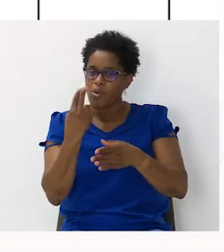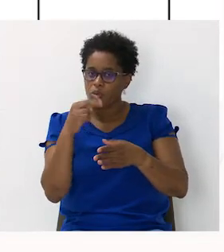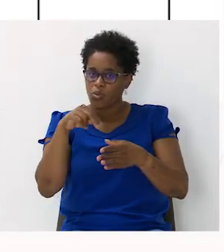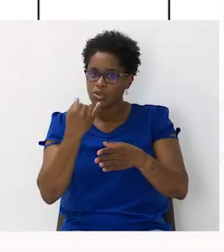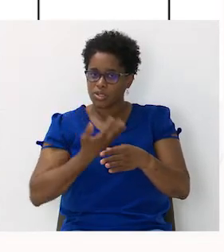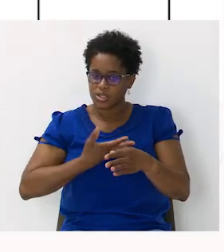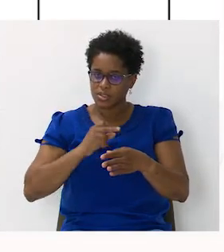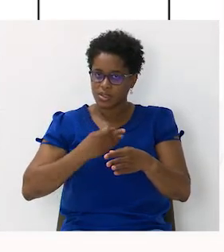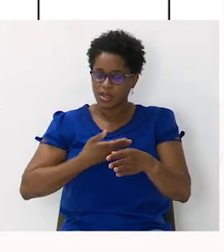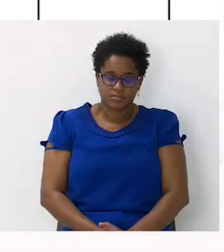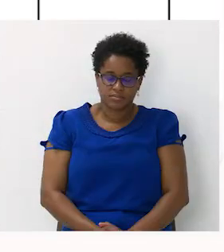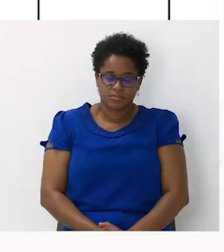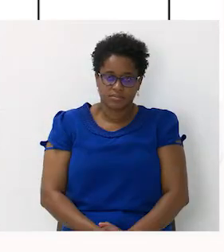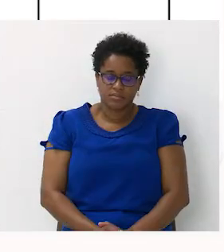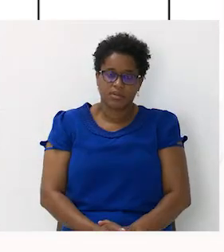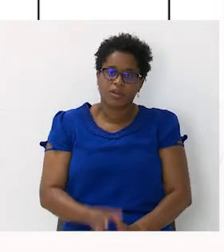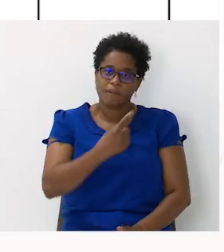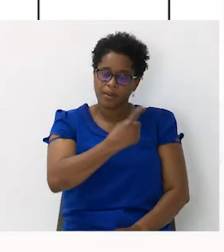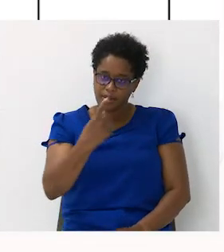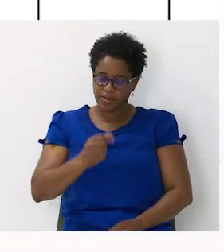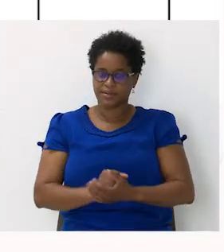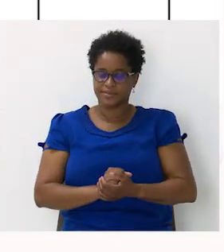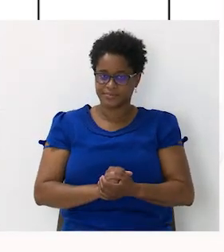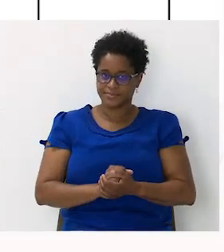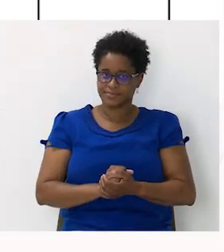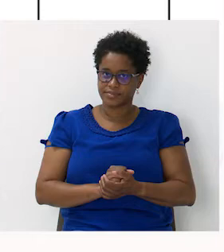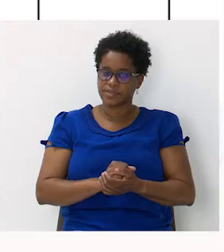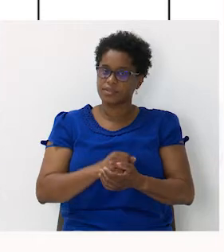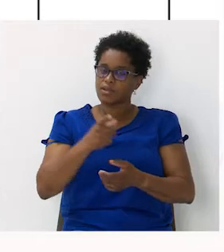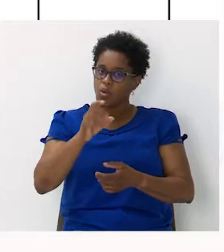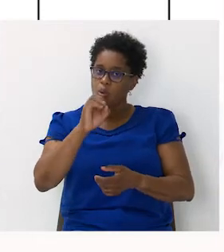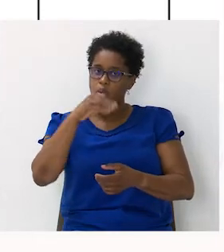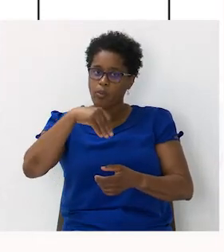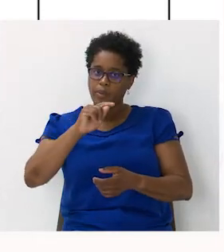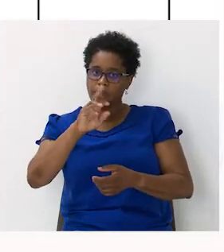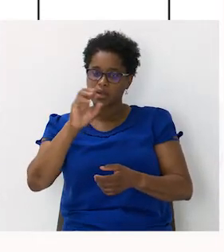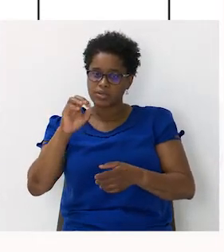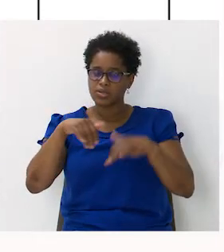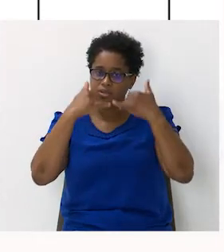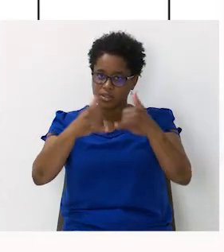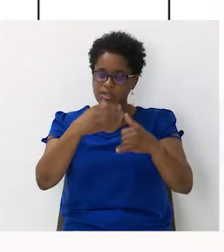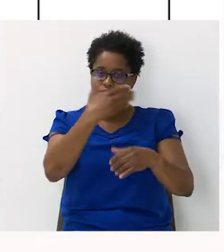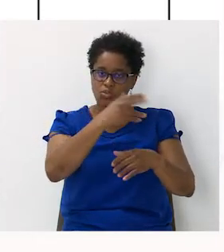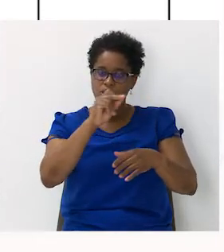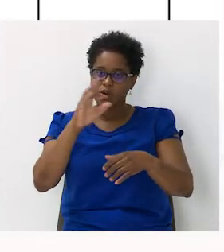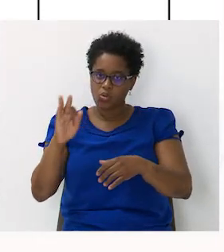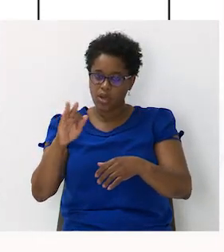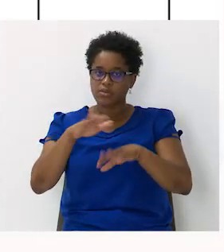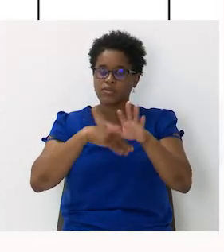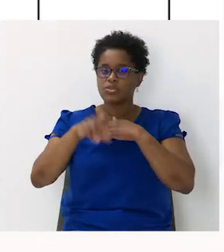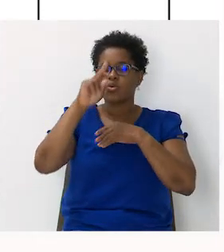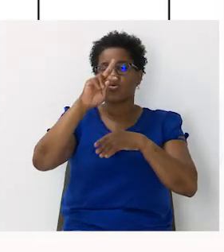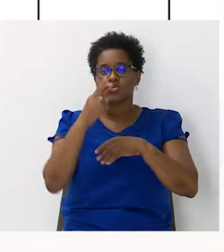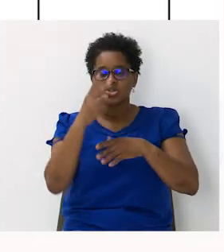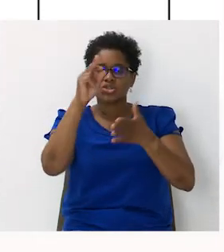unidade. Para cada operação que se segue de 1 a 4, assinala com X a